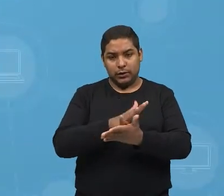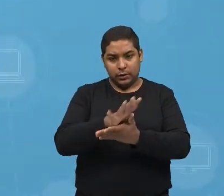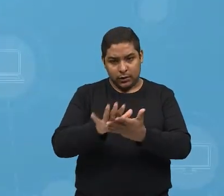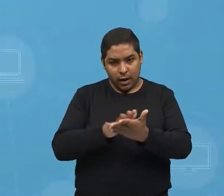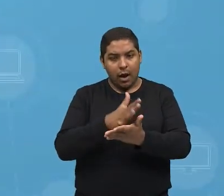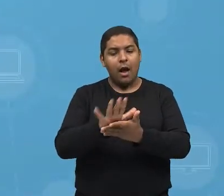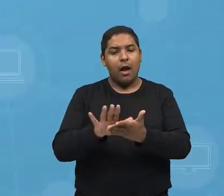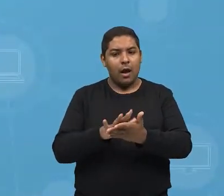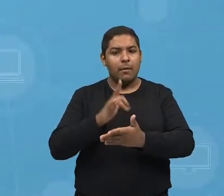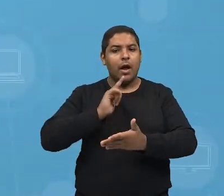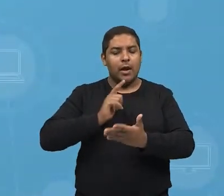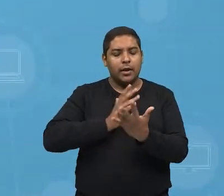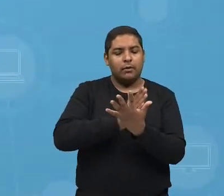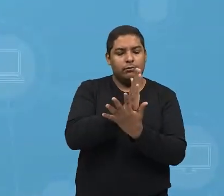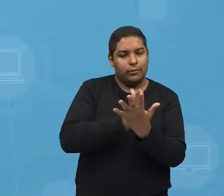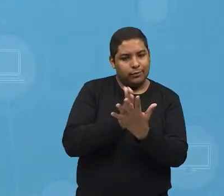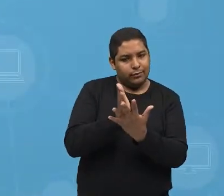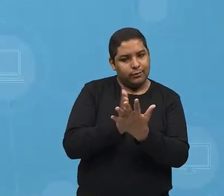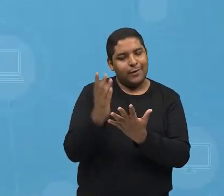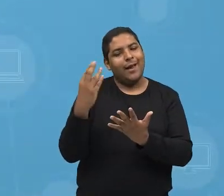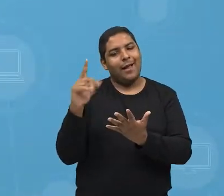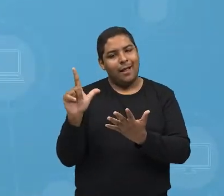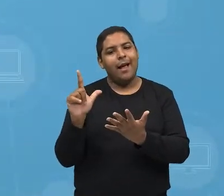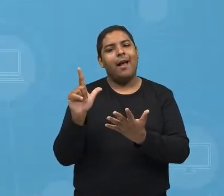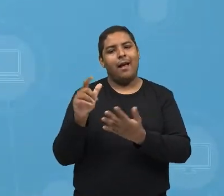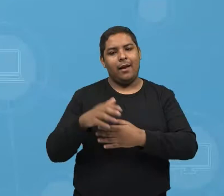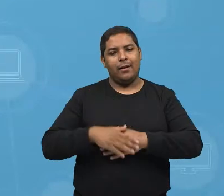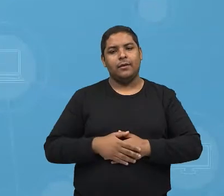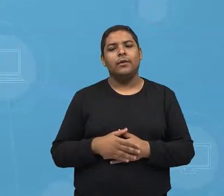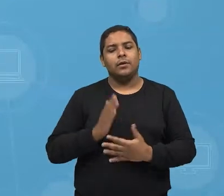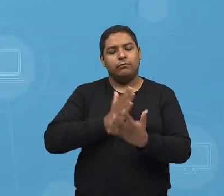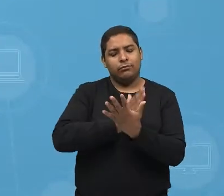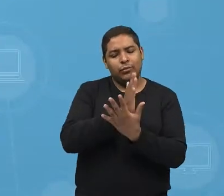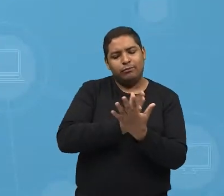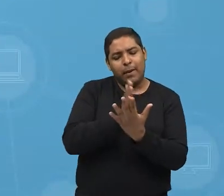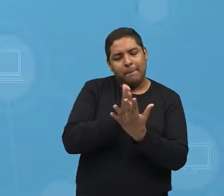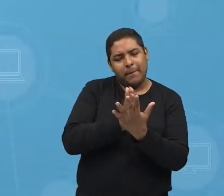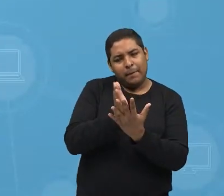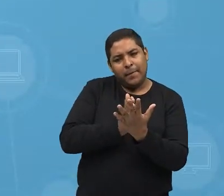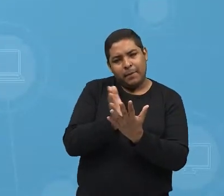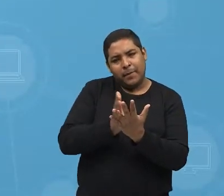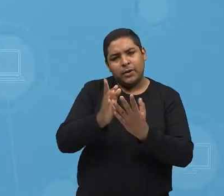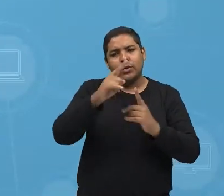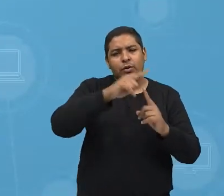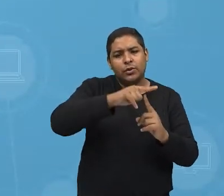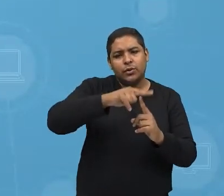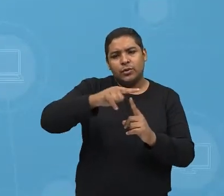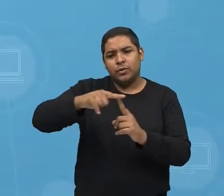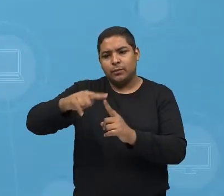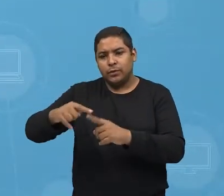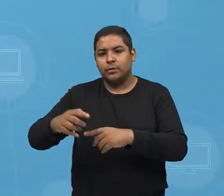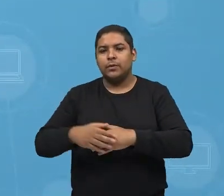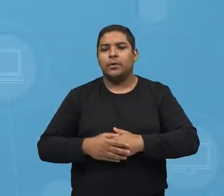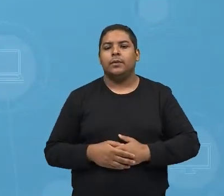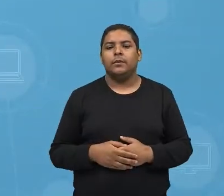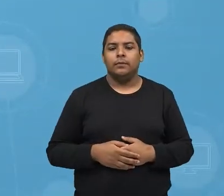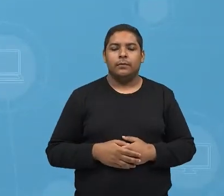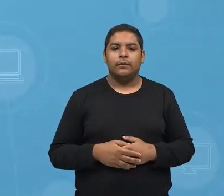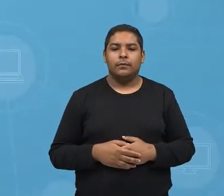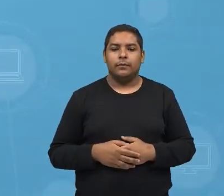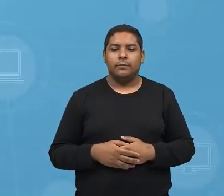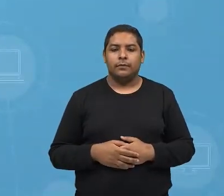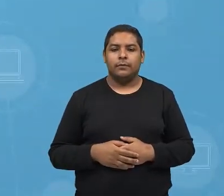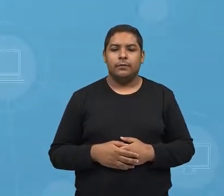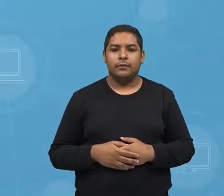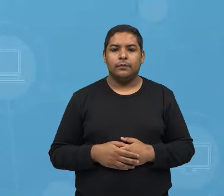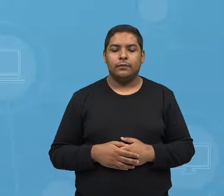suas ramificações. Temos o samba do Partido Alto, o samba de Exalta Samba, samba enredo, que são